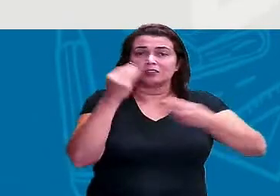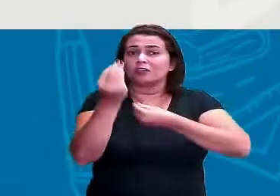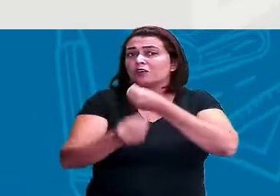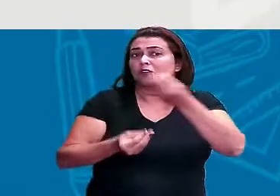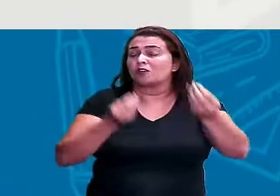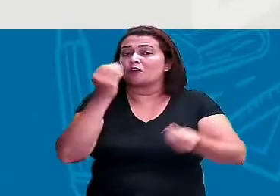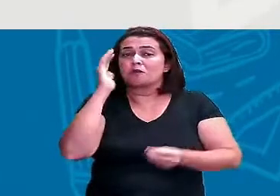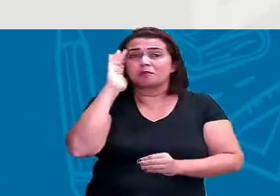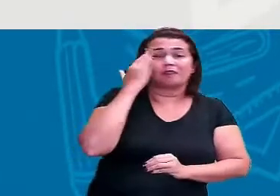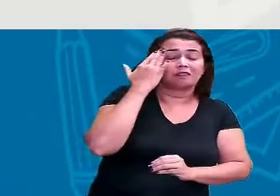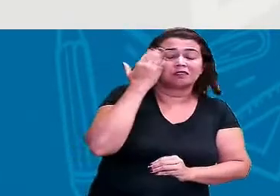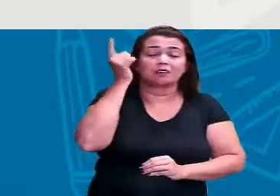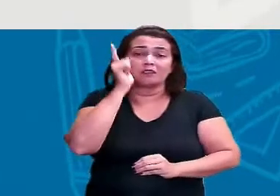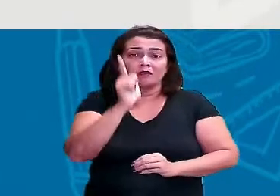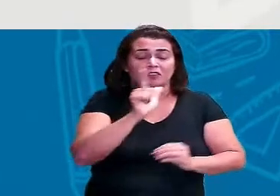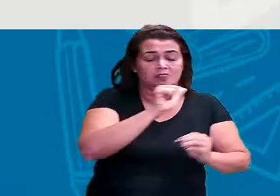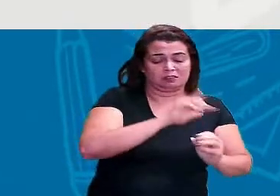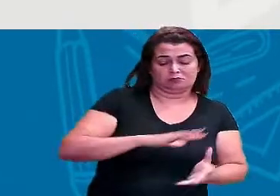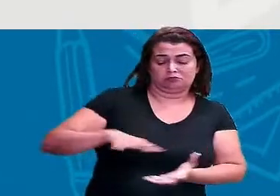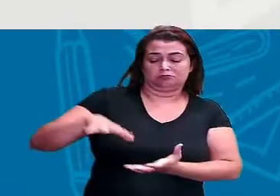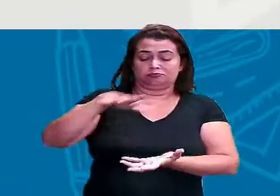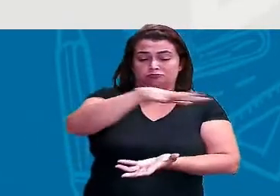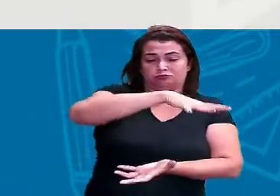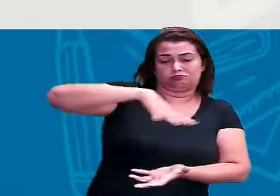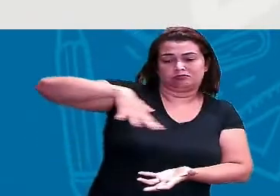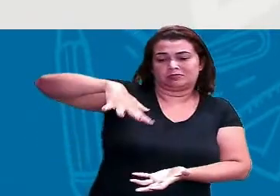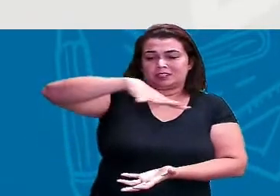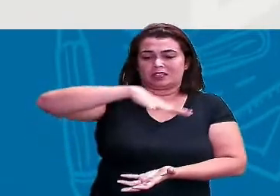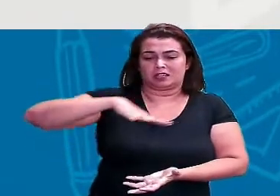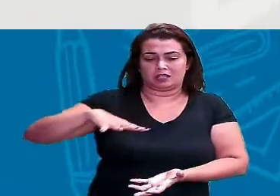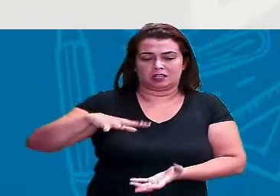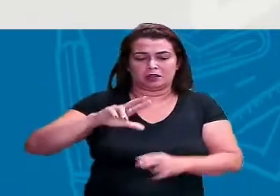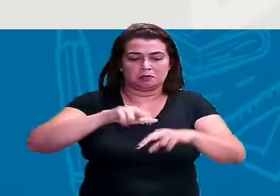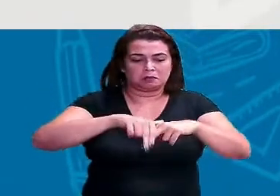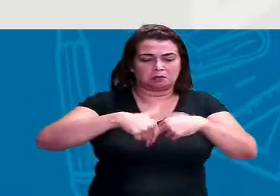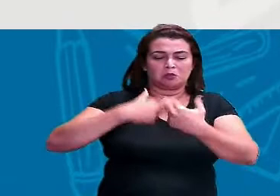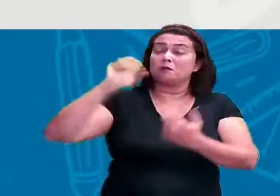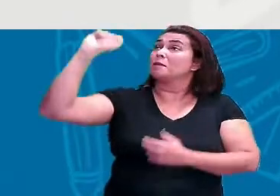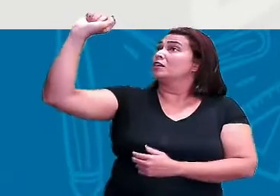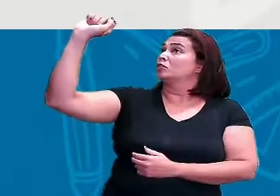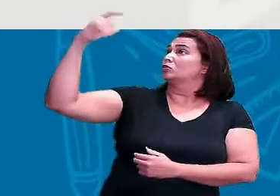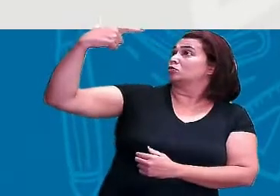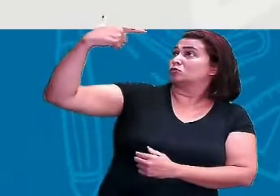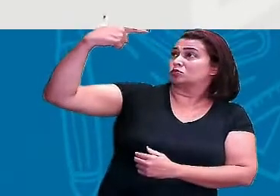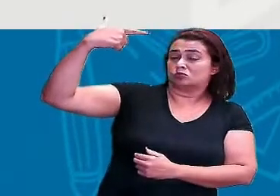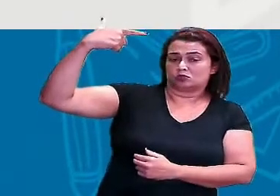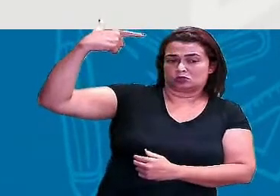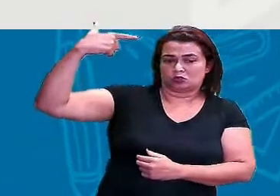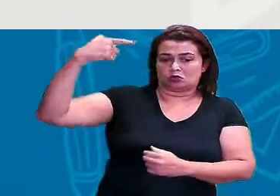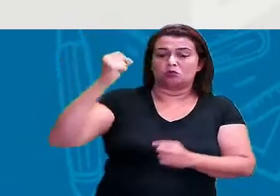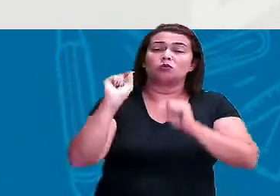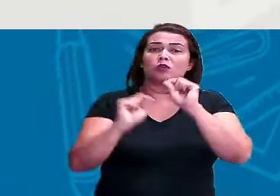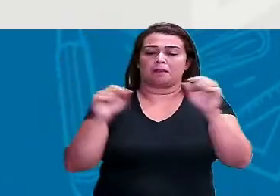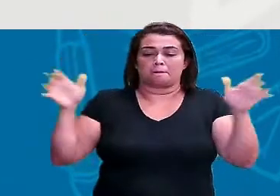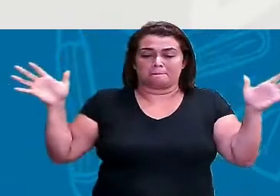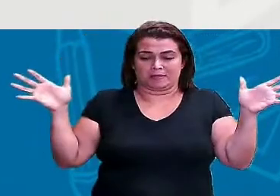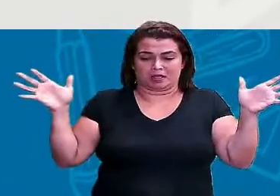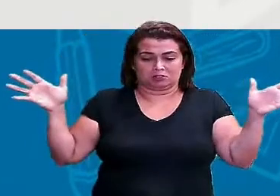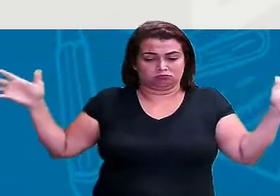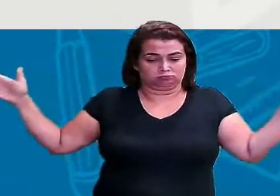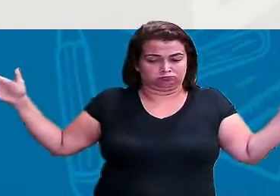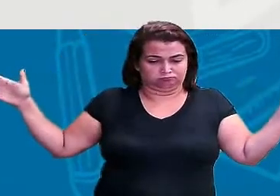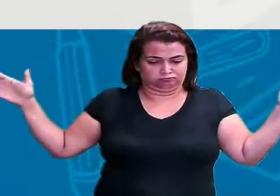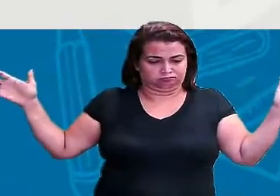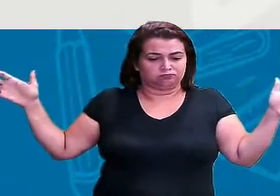localizar no espaço. Uma, através do Sol, onde se estendia os braços,